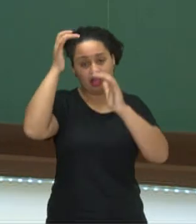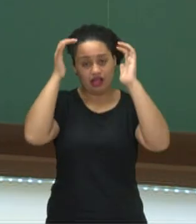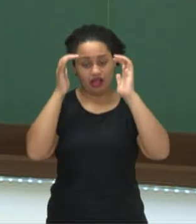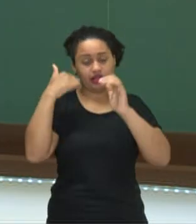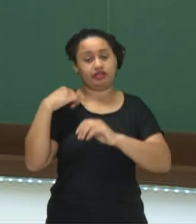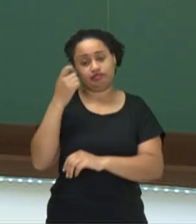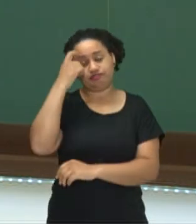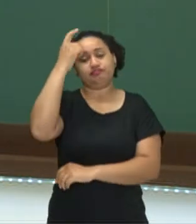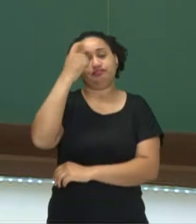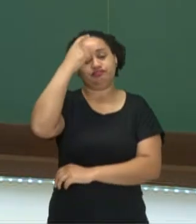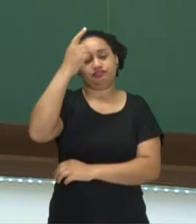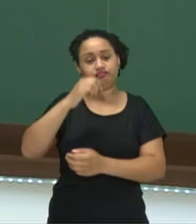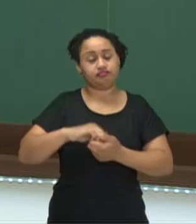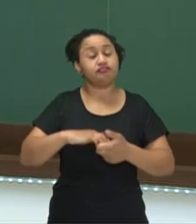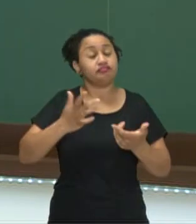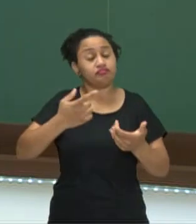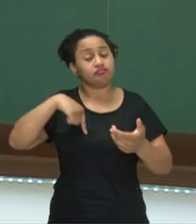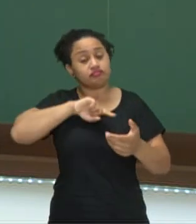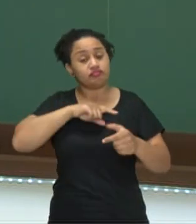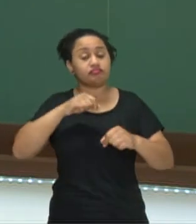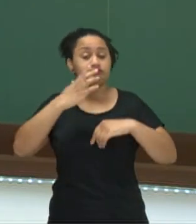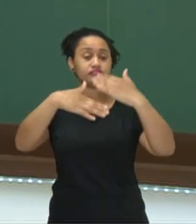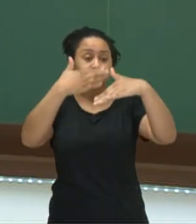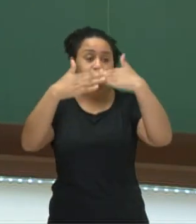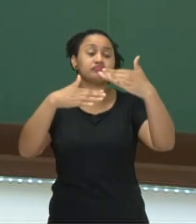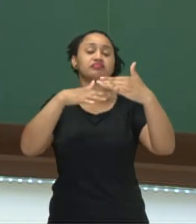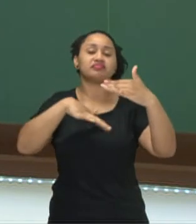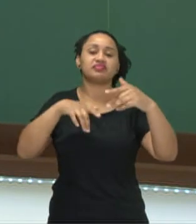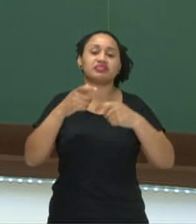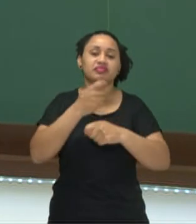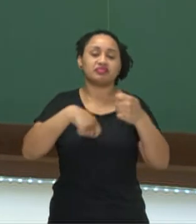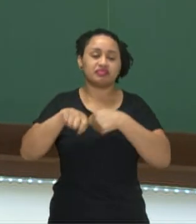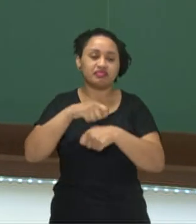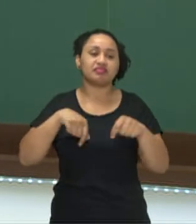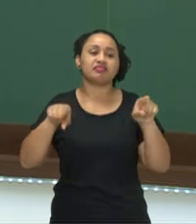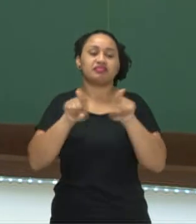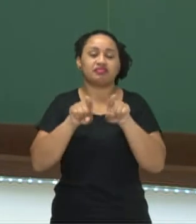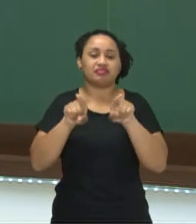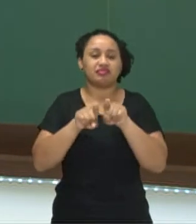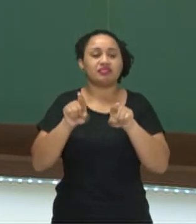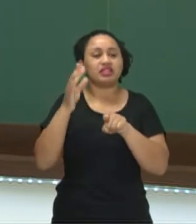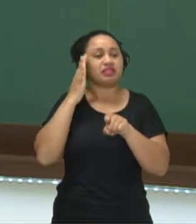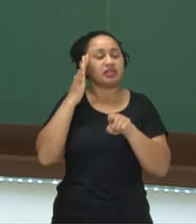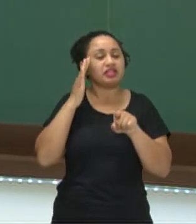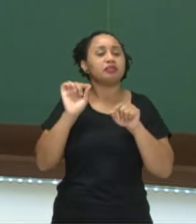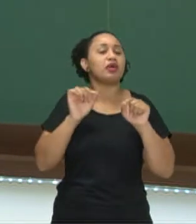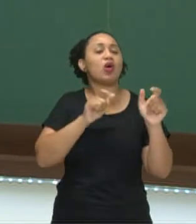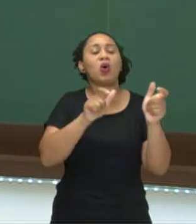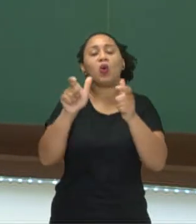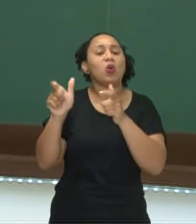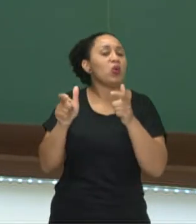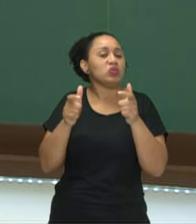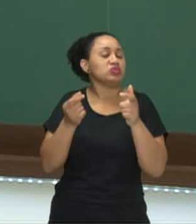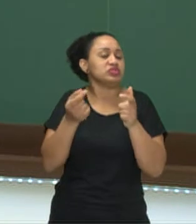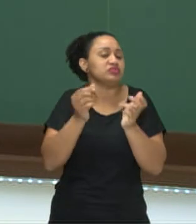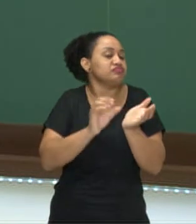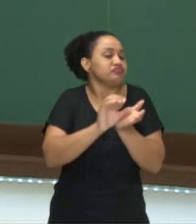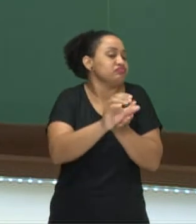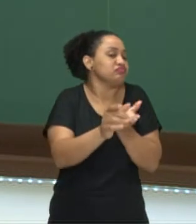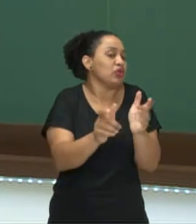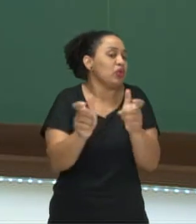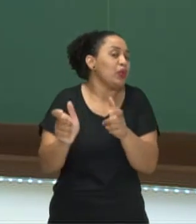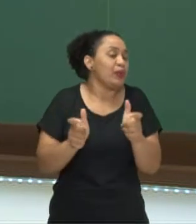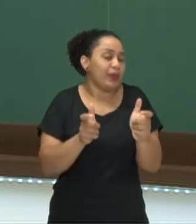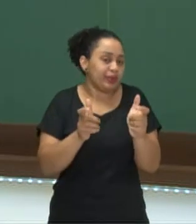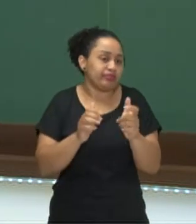precisa desenvolver essa questão da economia e também saber aonde aplicar, aonde eu vou